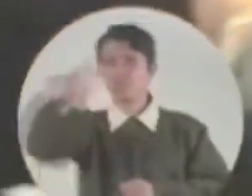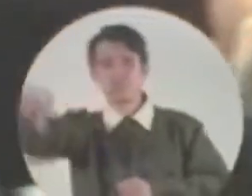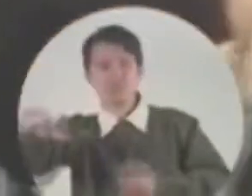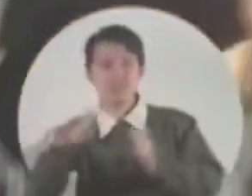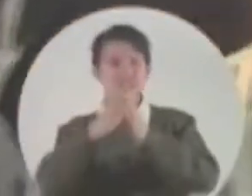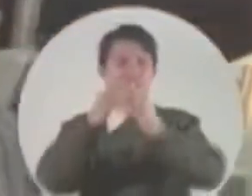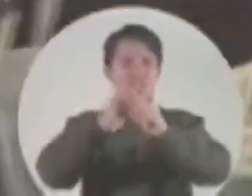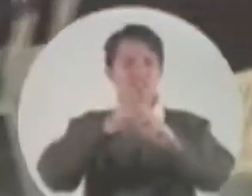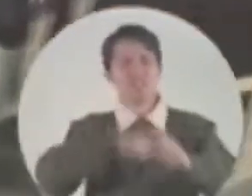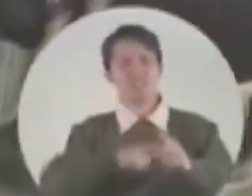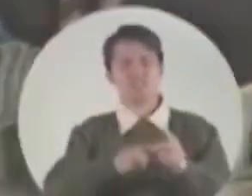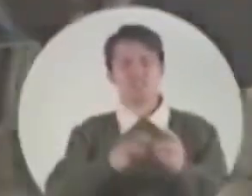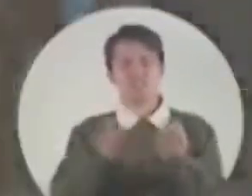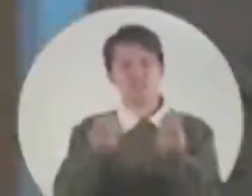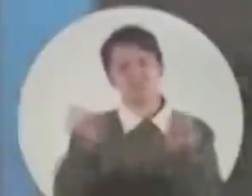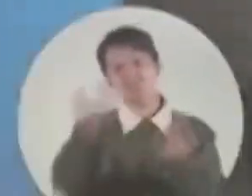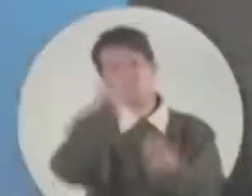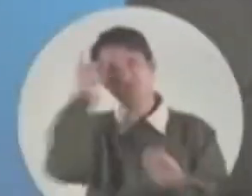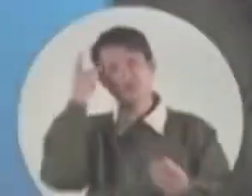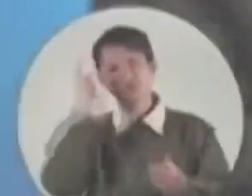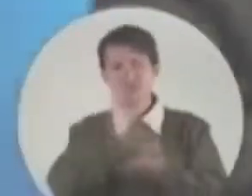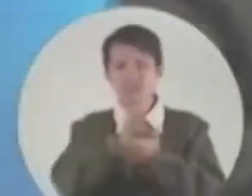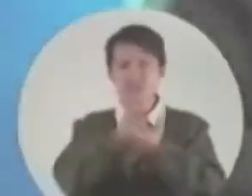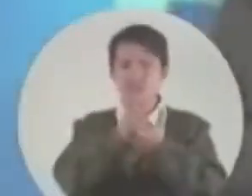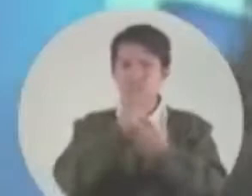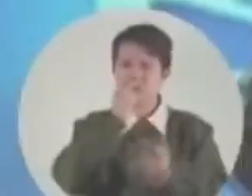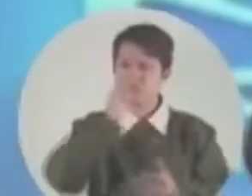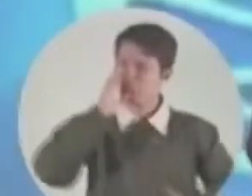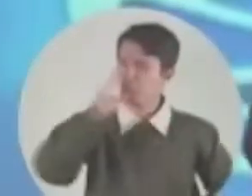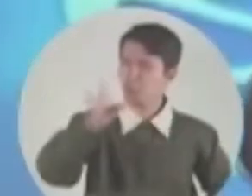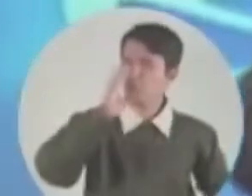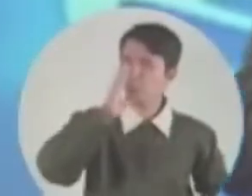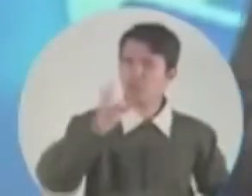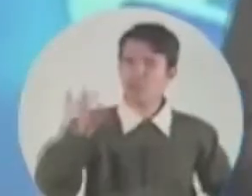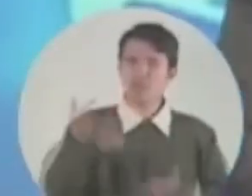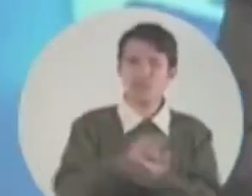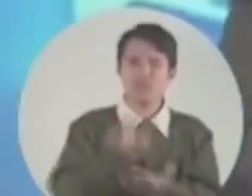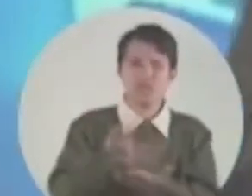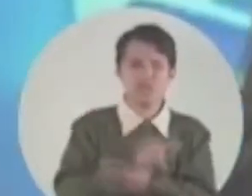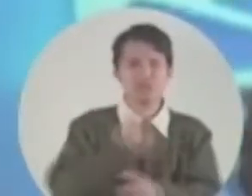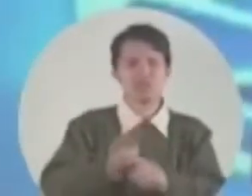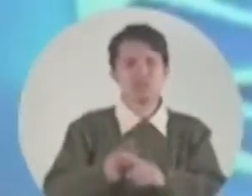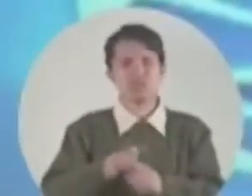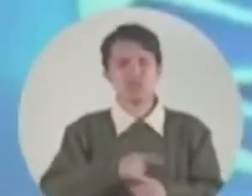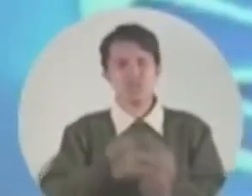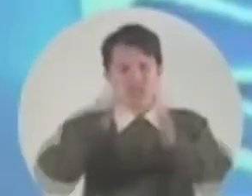Meus irmãos, a igreja está cheia de adoradores do estilo de Judas Iscariotes,